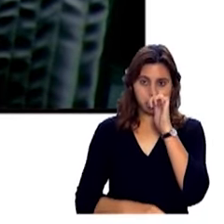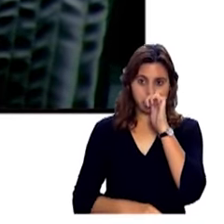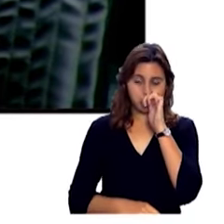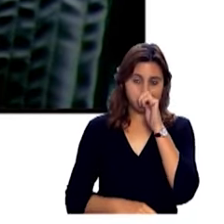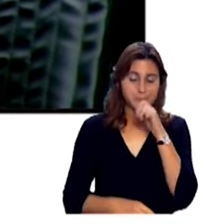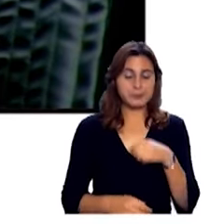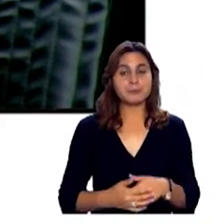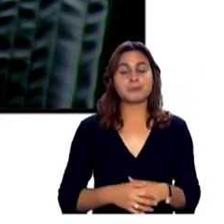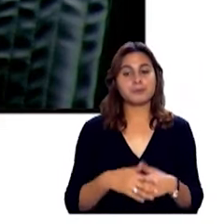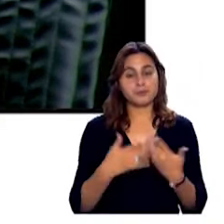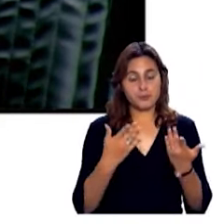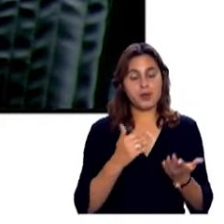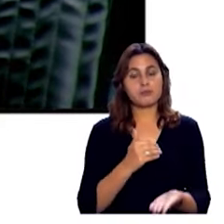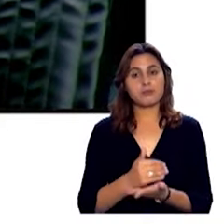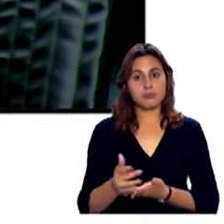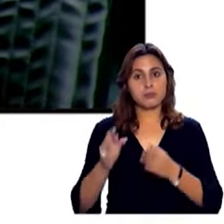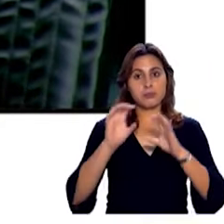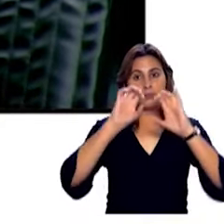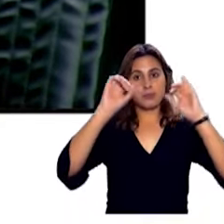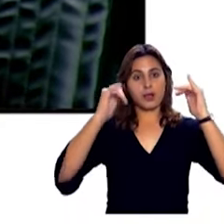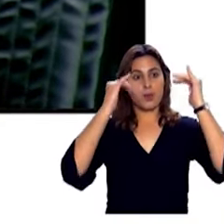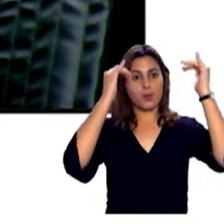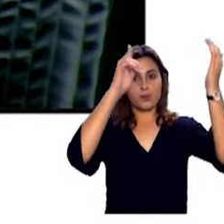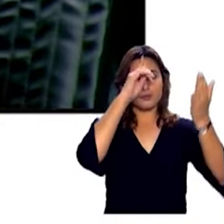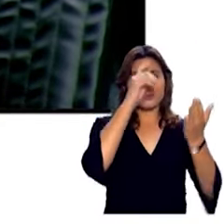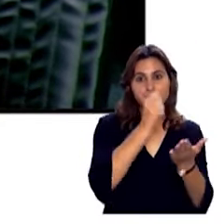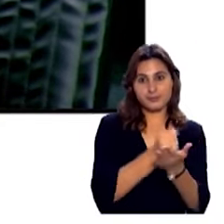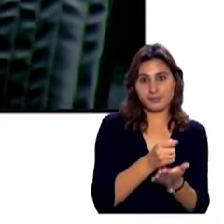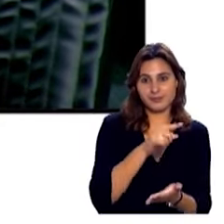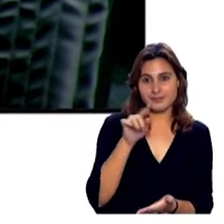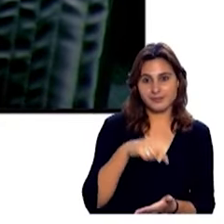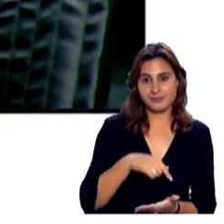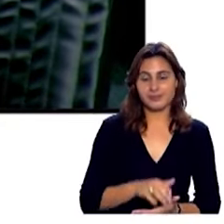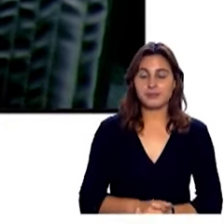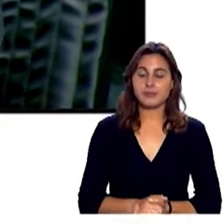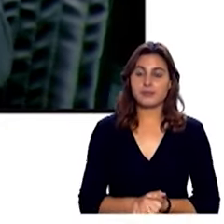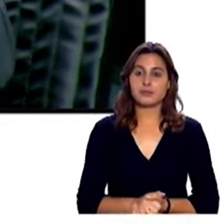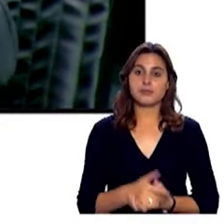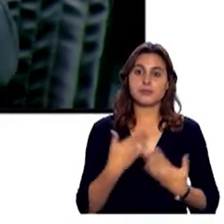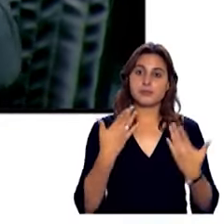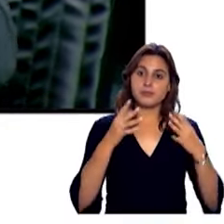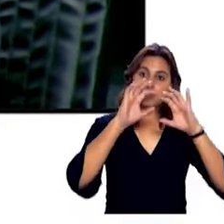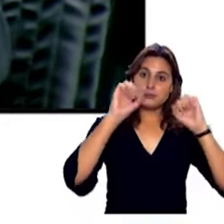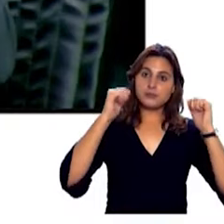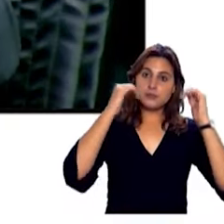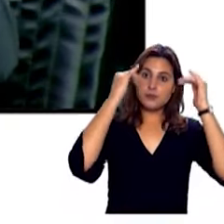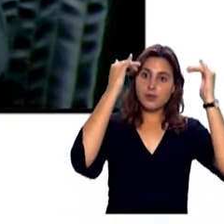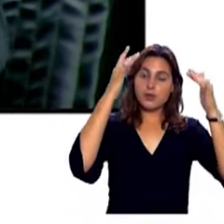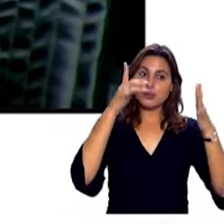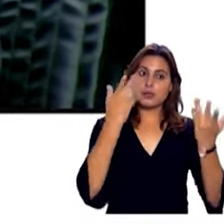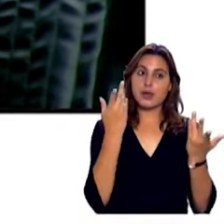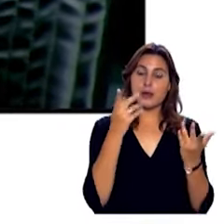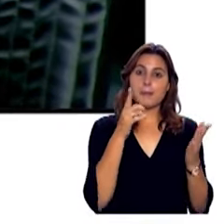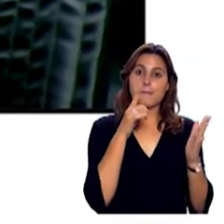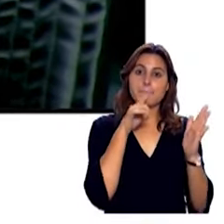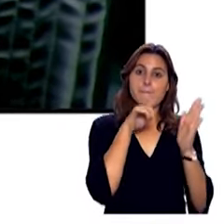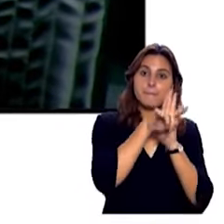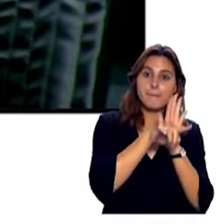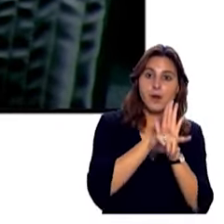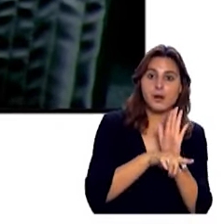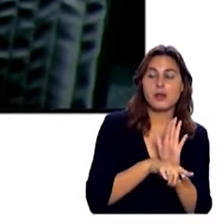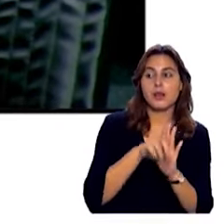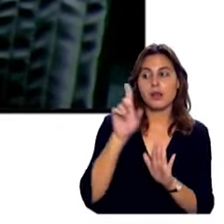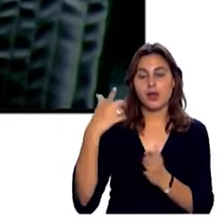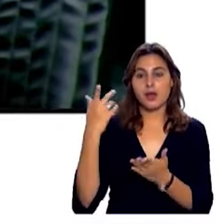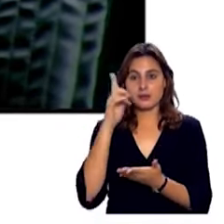origem da corte de cassação E daí Porque a corte de cassação ainda hoje em grande medida não só mas em